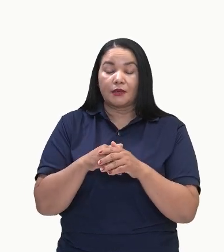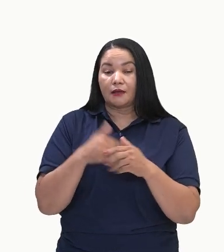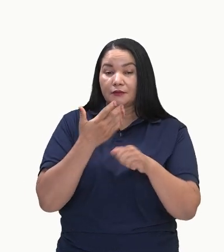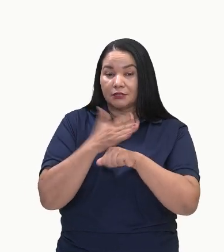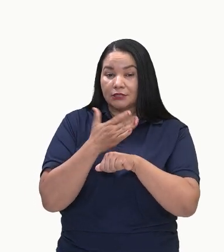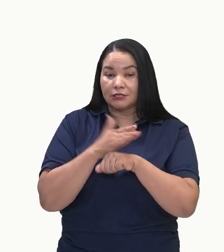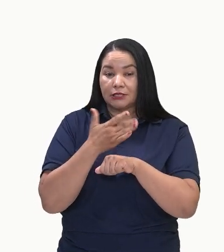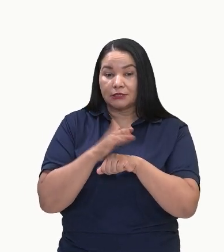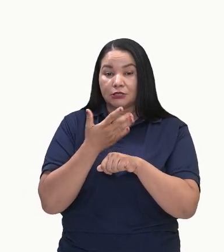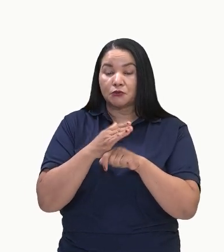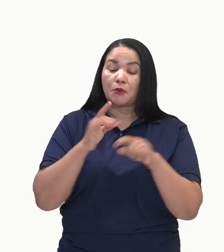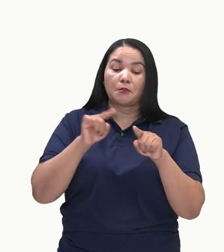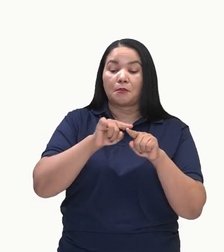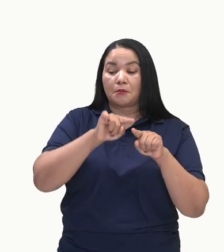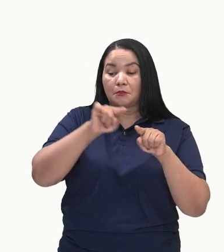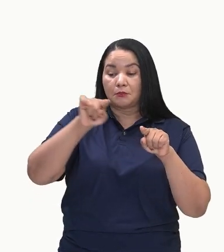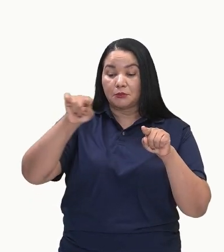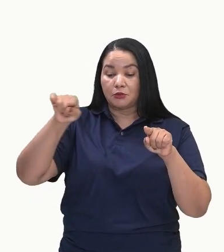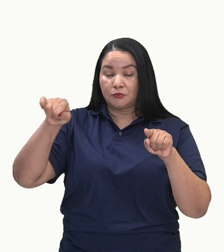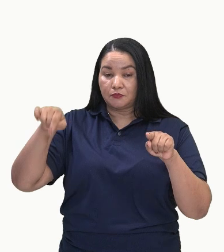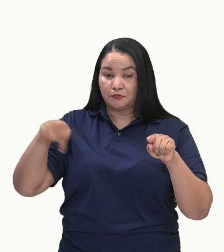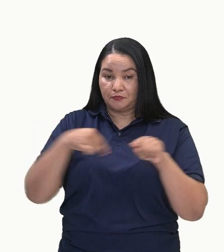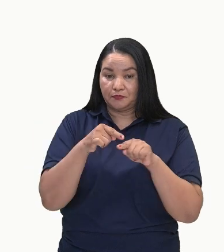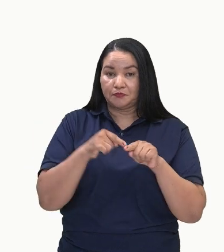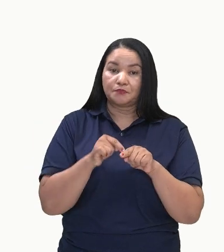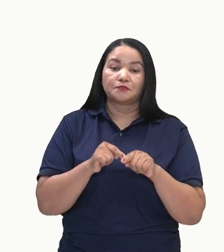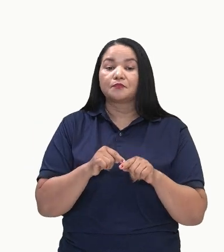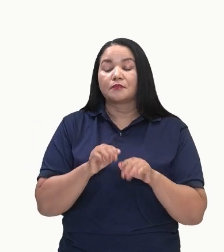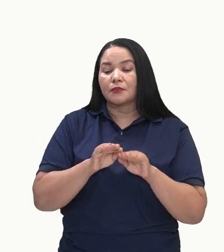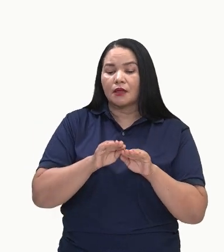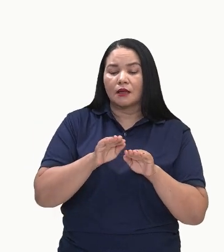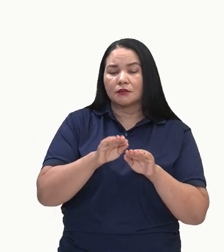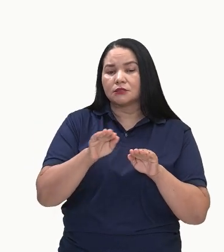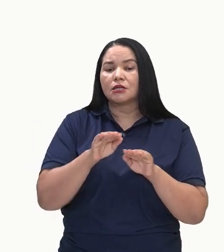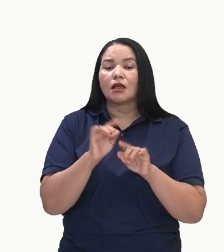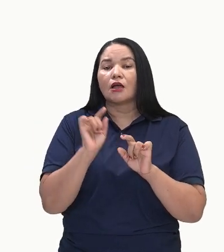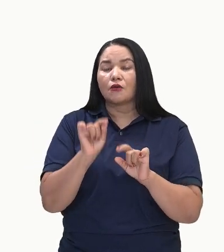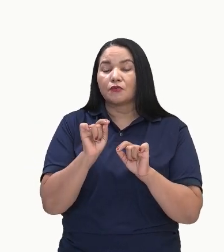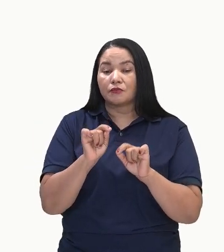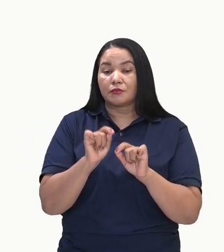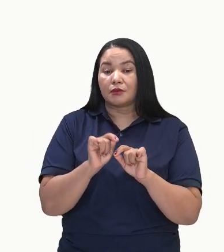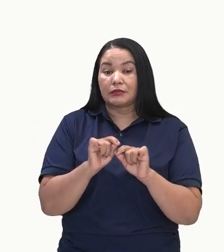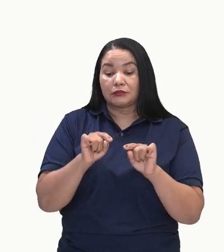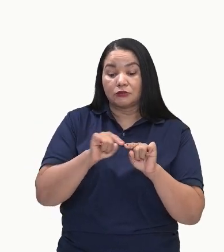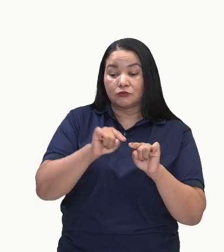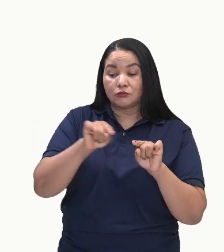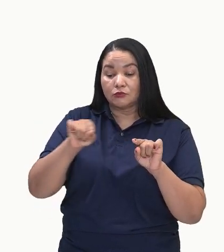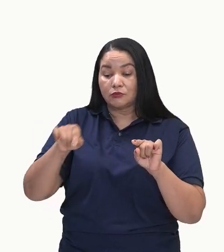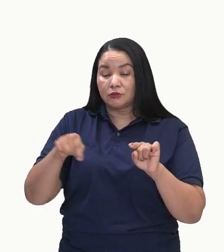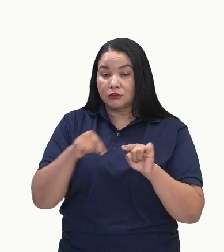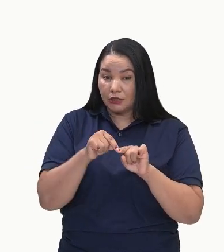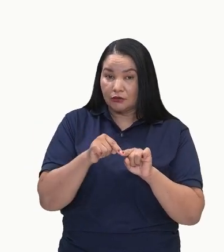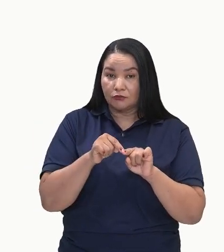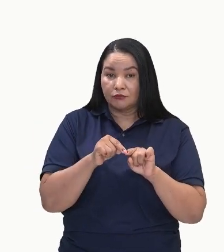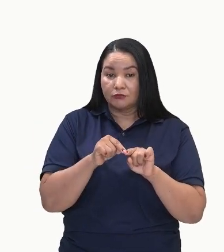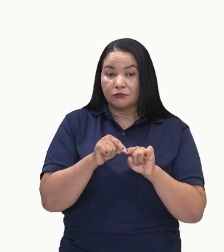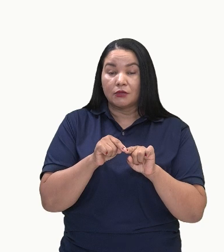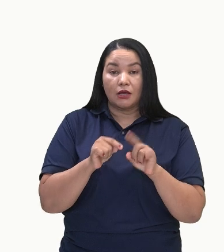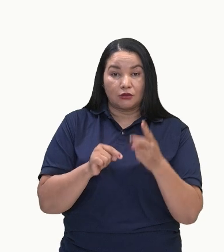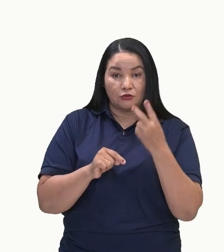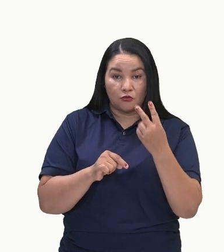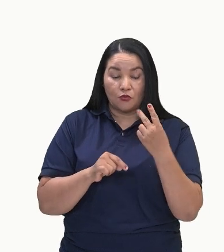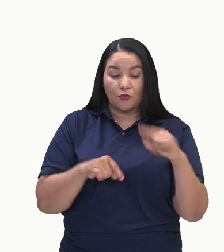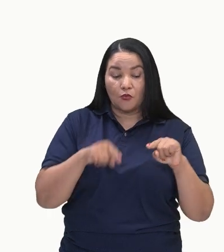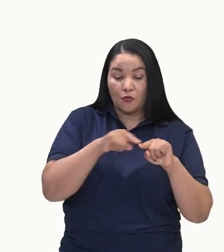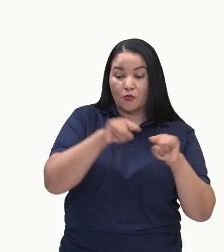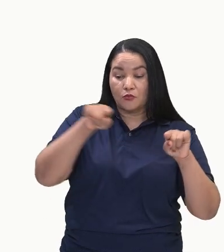concêntricas, representadas abaixo. Concêntricas, pessoal, está dizendo que o centro de um de uma é o mesmo centro da outra. Isso quer dizer concêntrica, tá